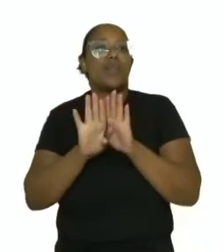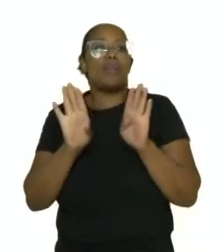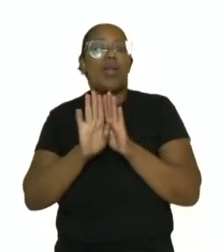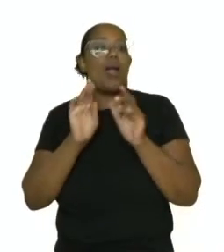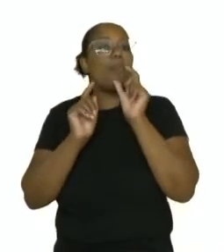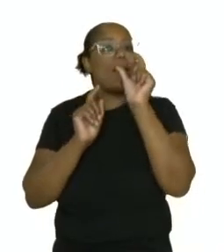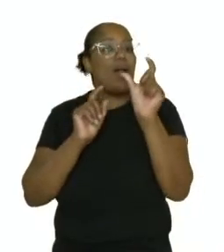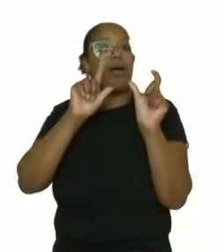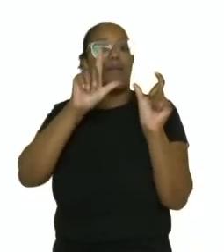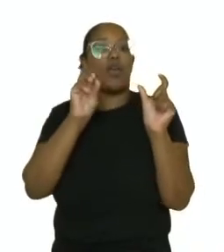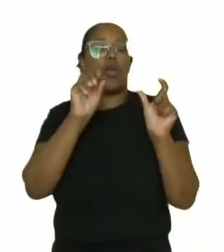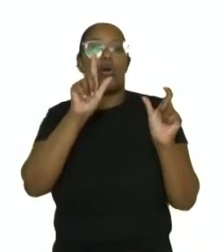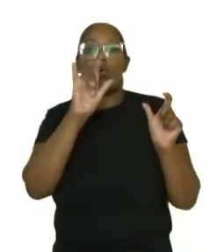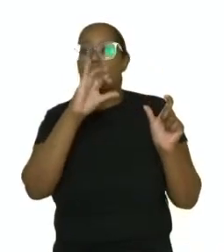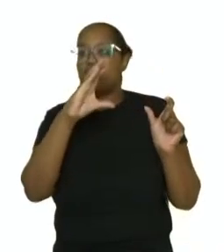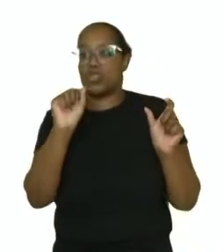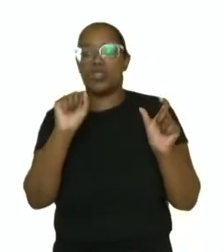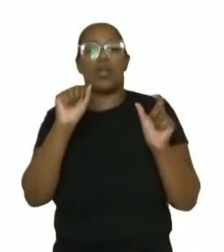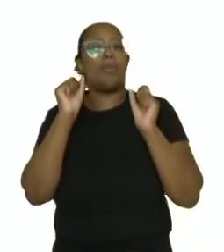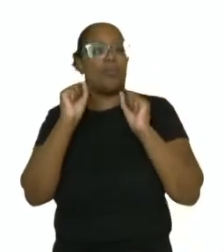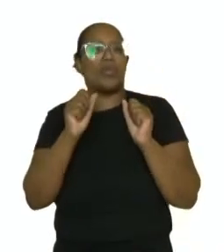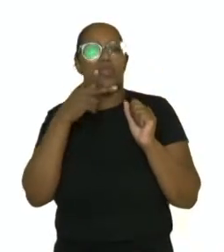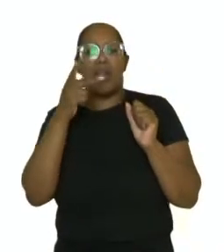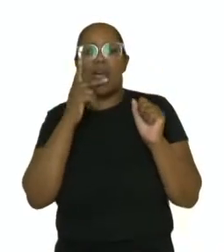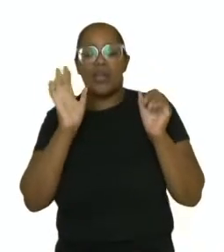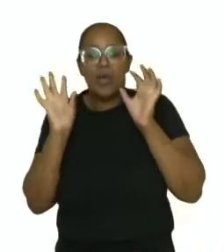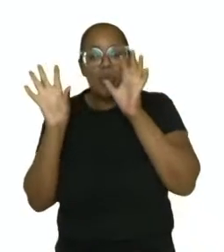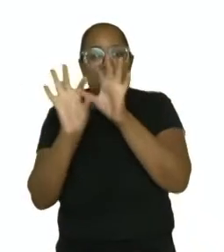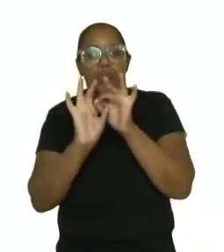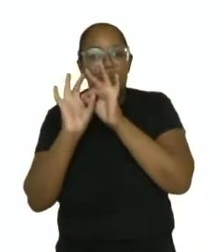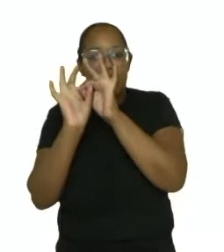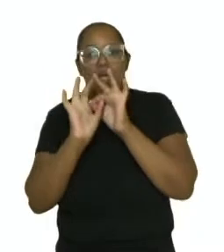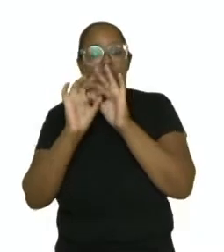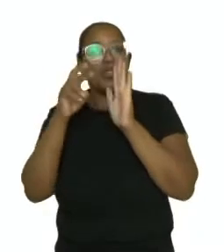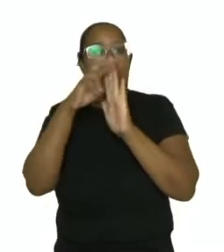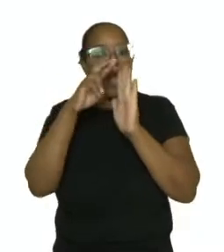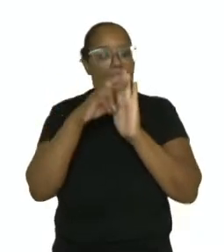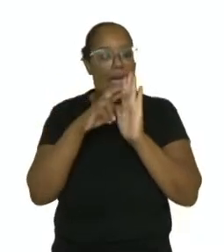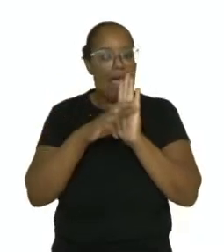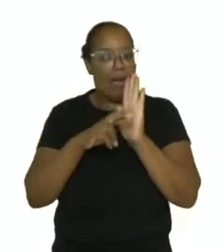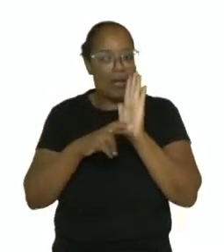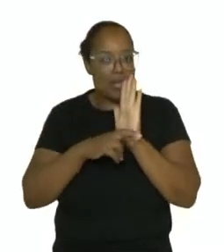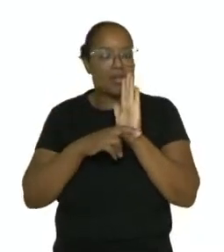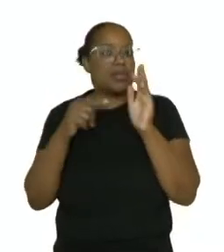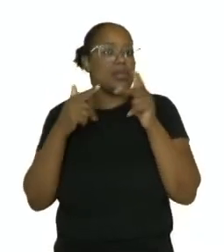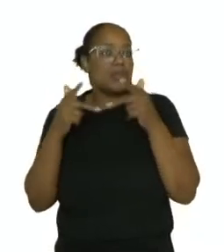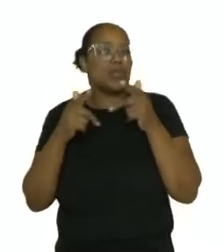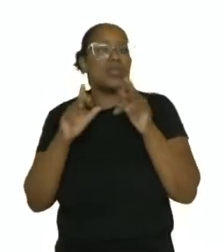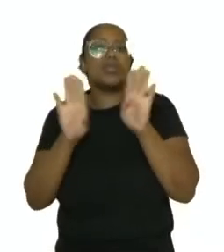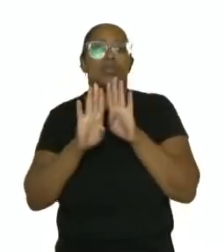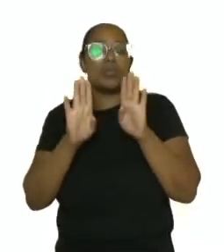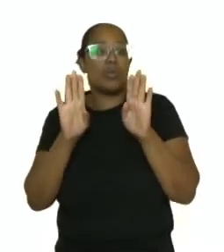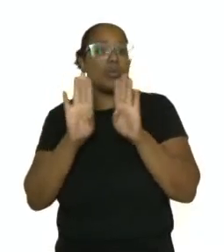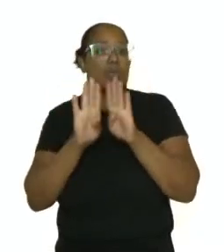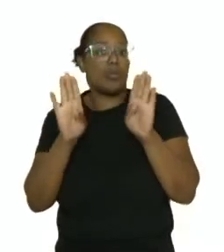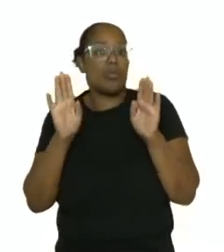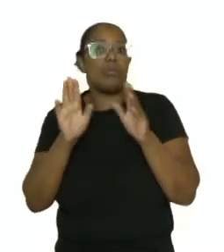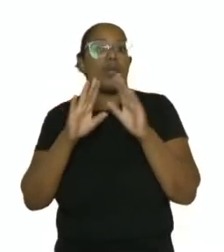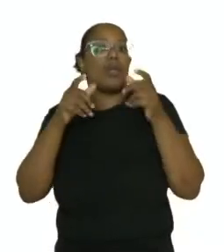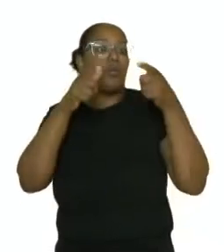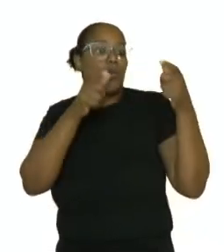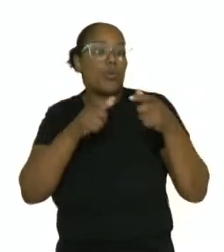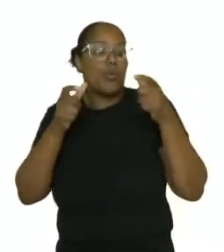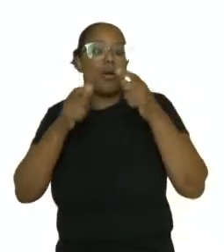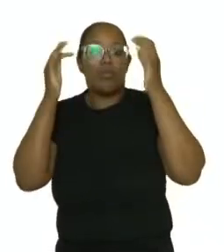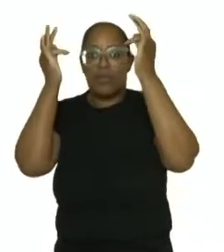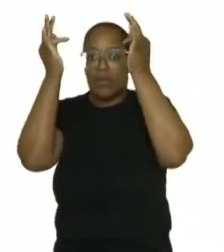lógica pode denotar tanto um conjunto de regras racionais para a obtenção de um conhecimento, quanto a área da filosofia que